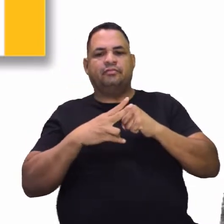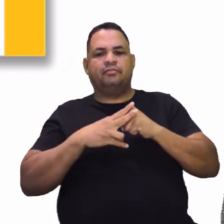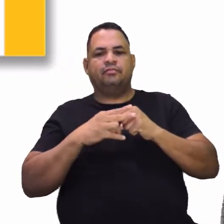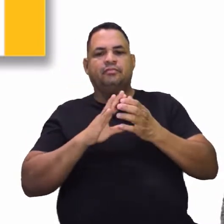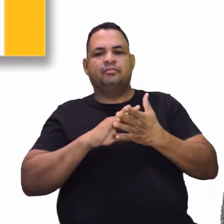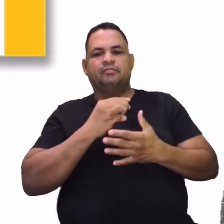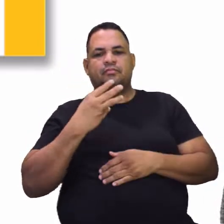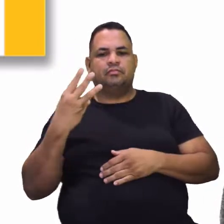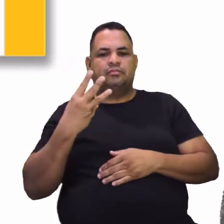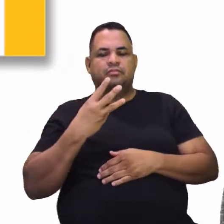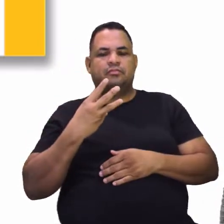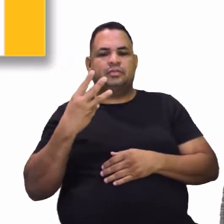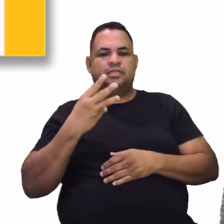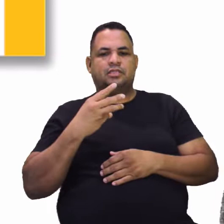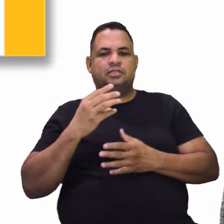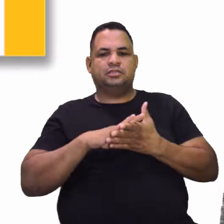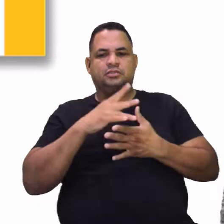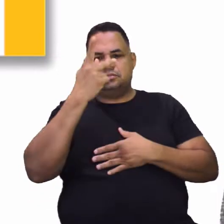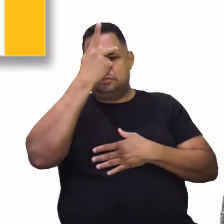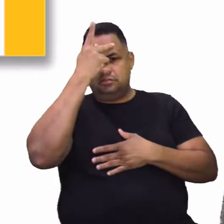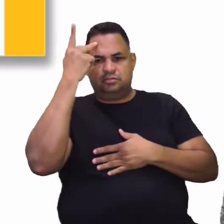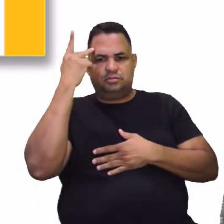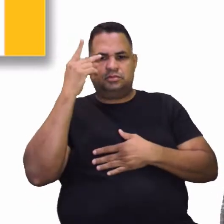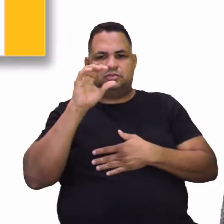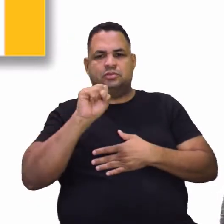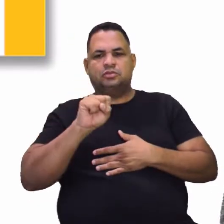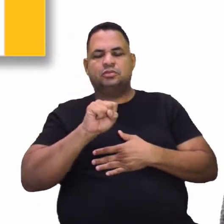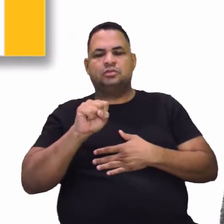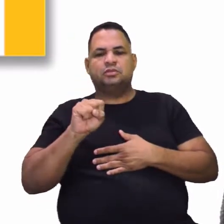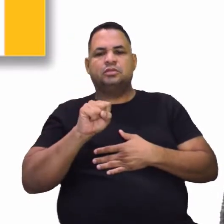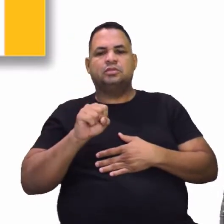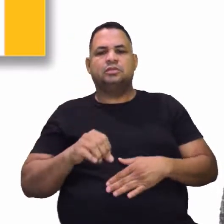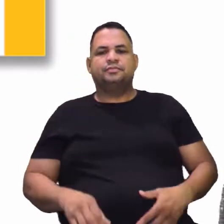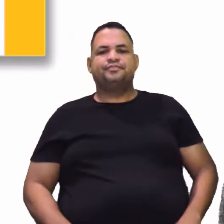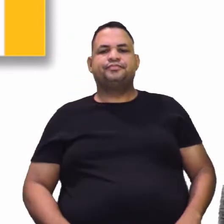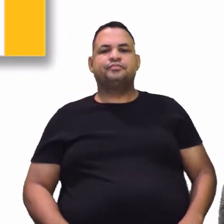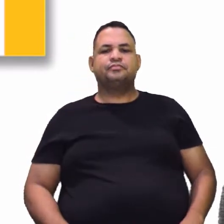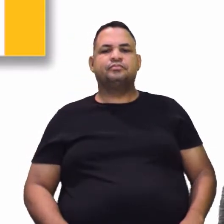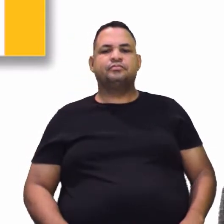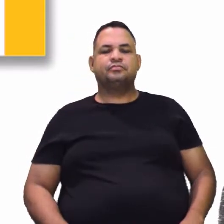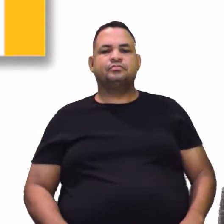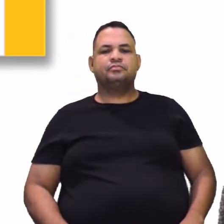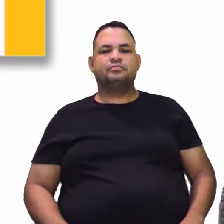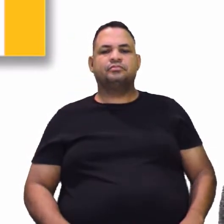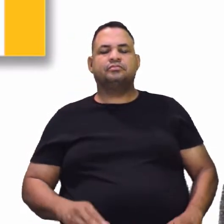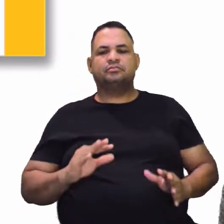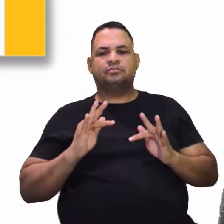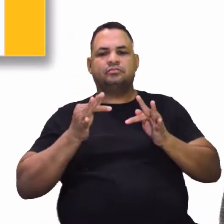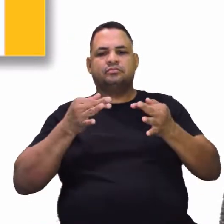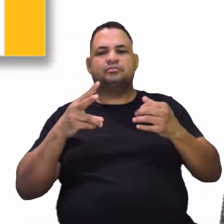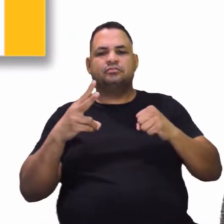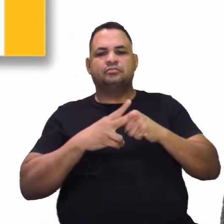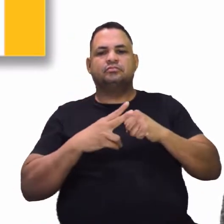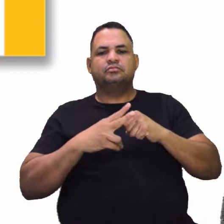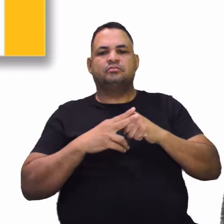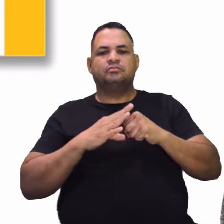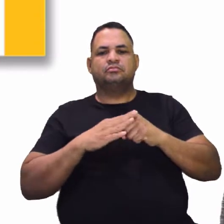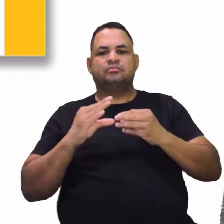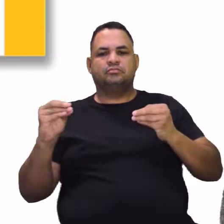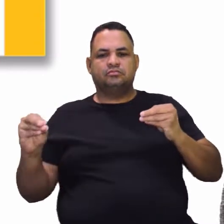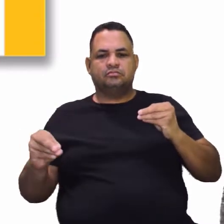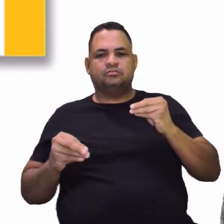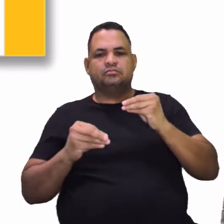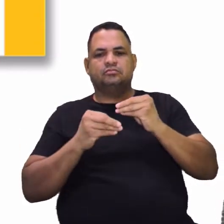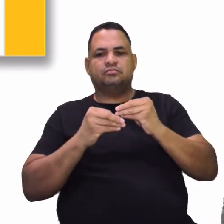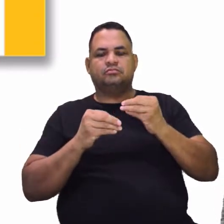na terceira pessoa do singular. Nós temos aqui as flexões que vão vir ao fim do verbo com